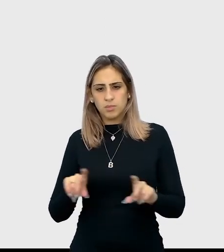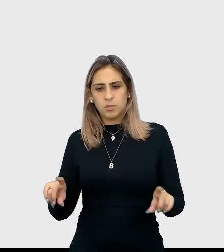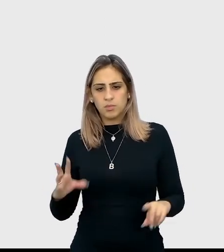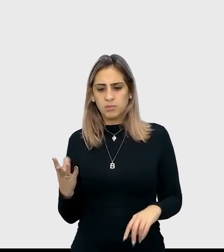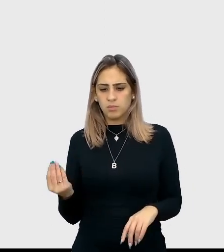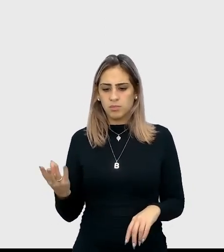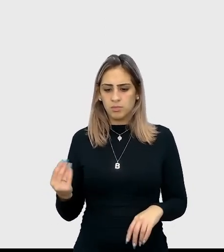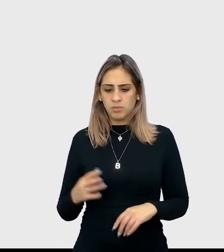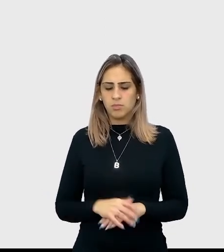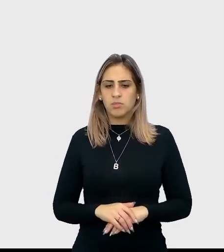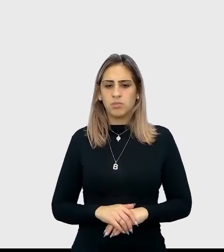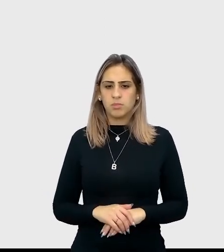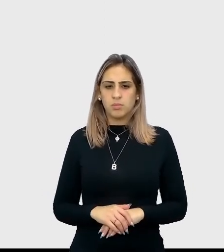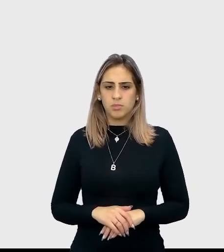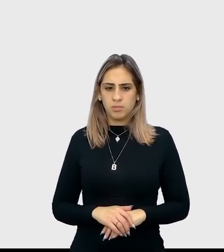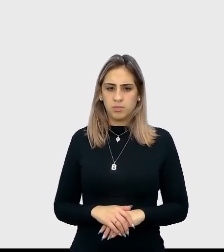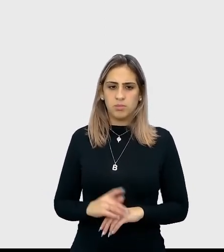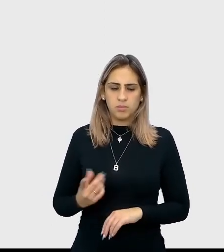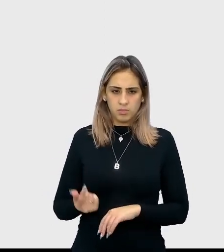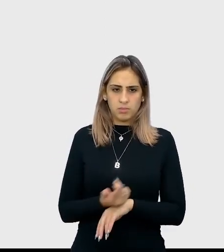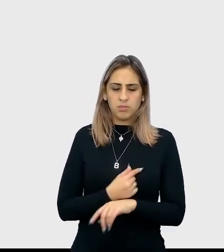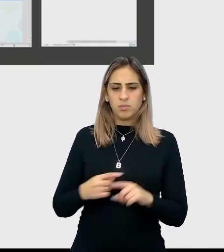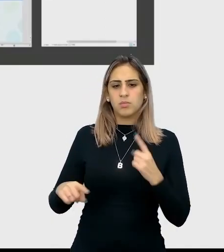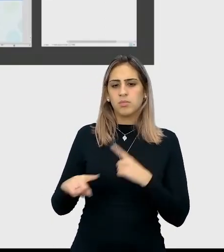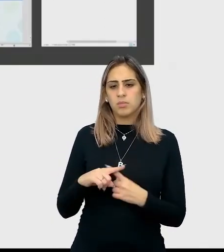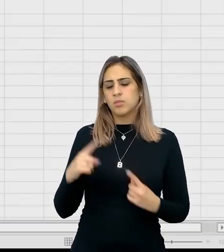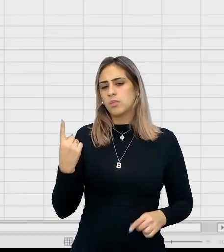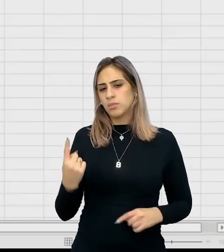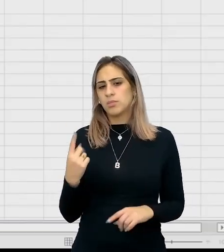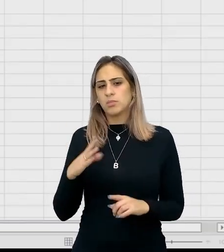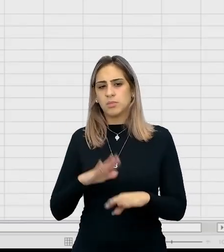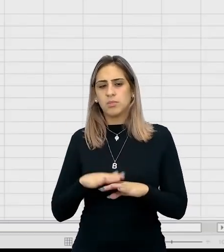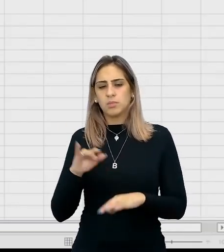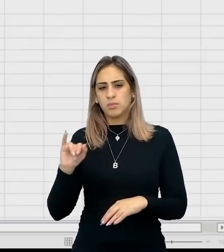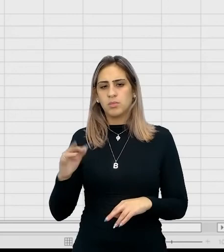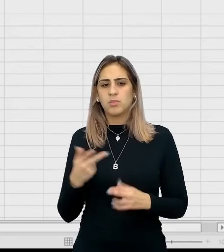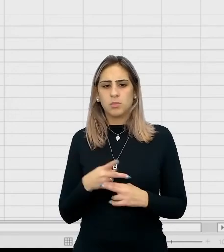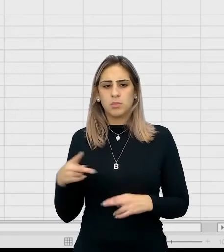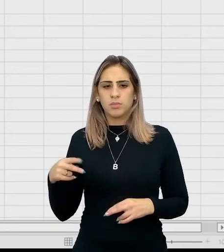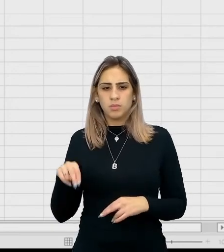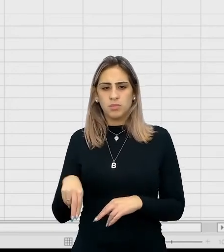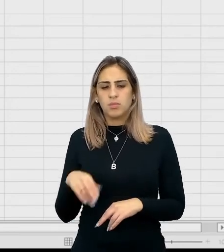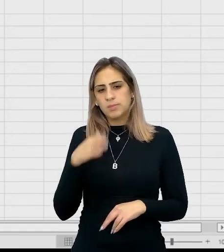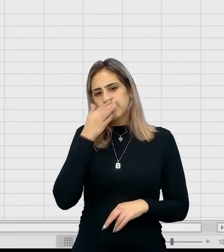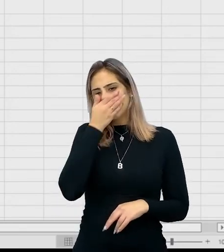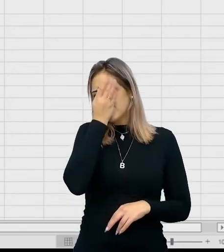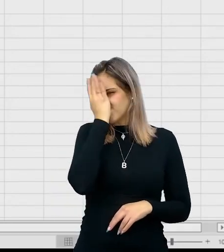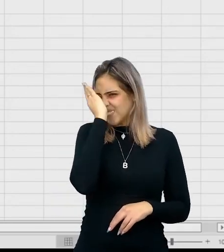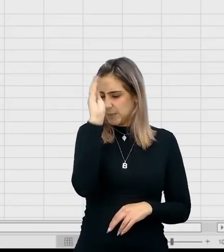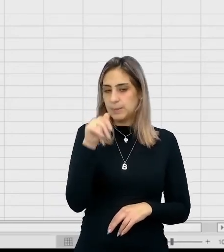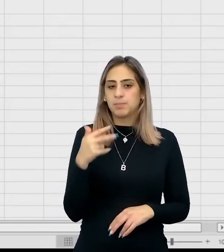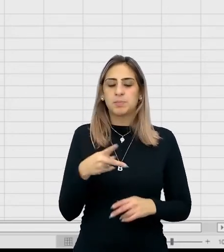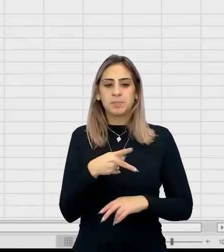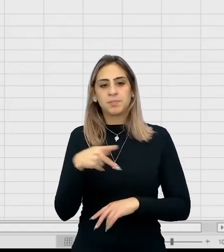montante. Capital vezes 1 mais I elevado a N. Então, nós vamos pegar aqui igual.